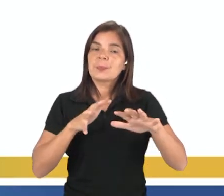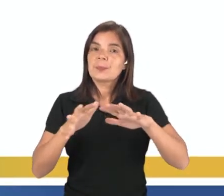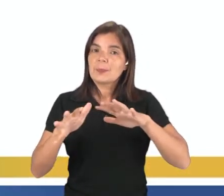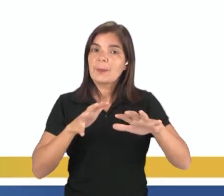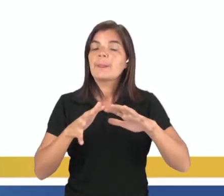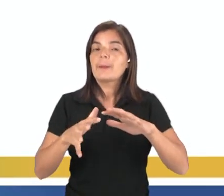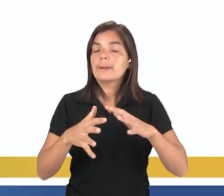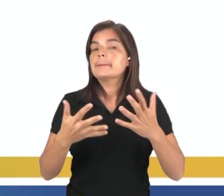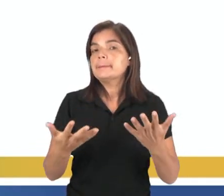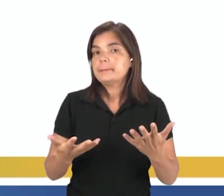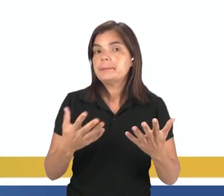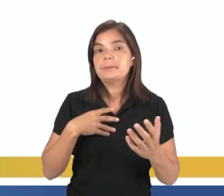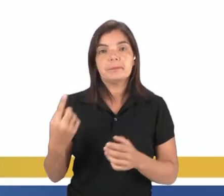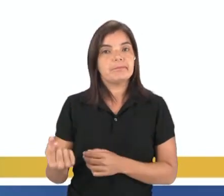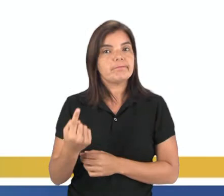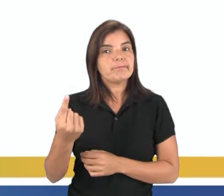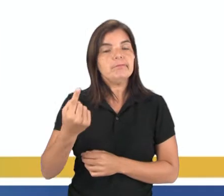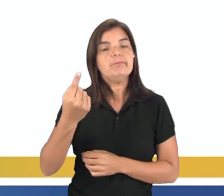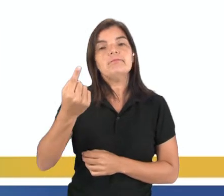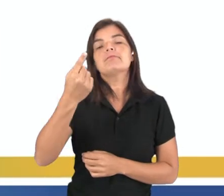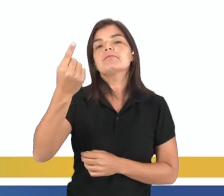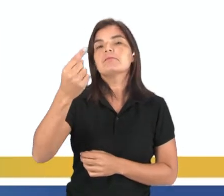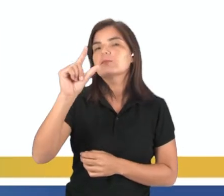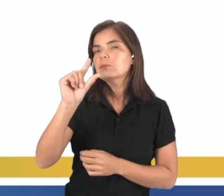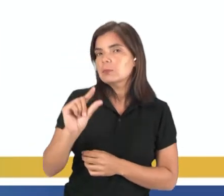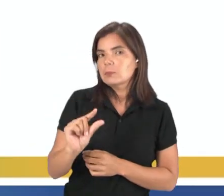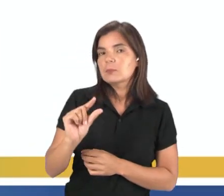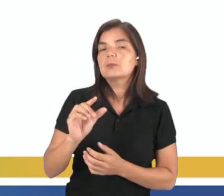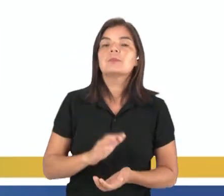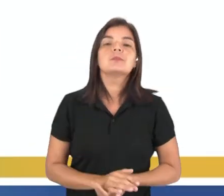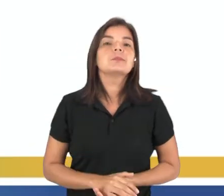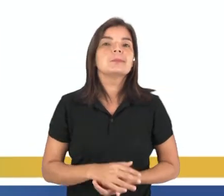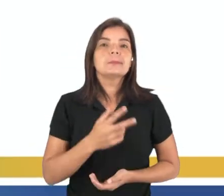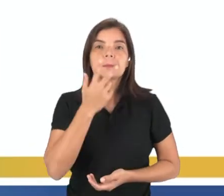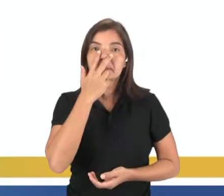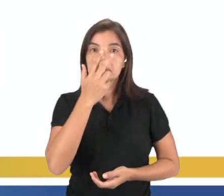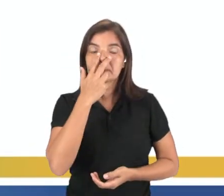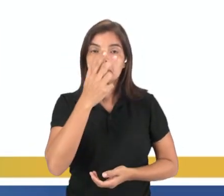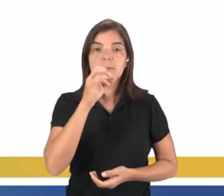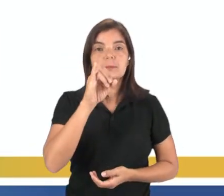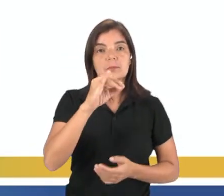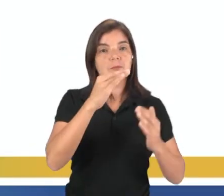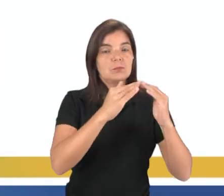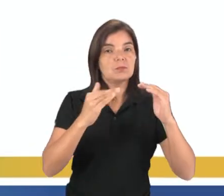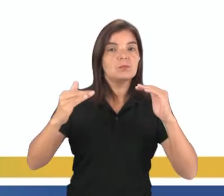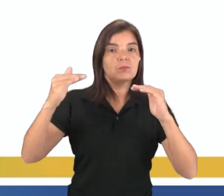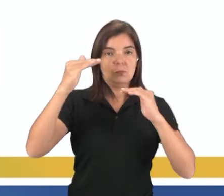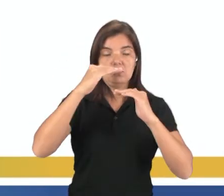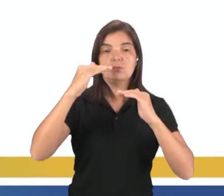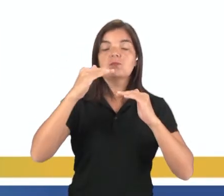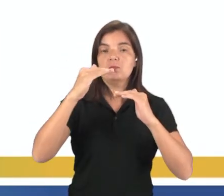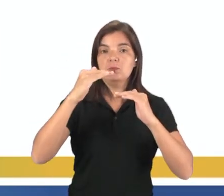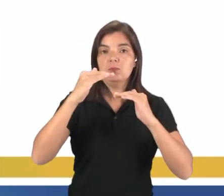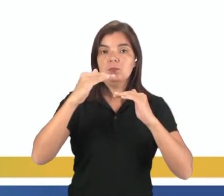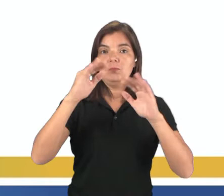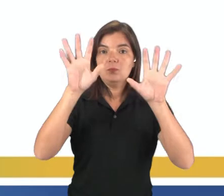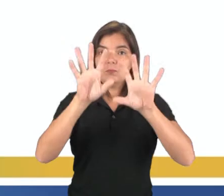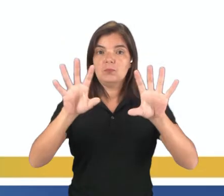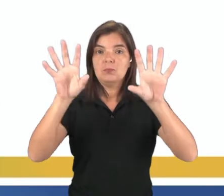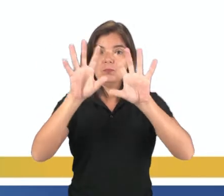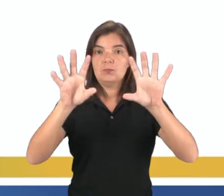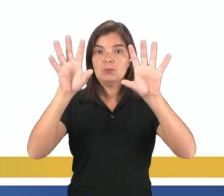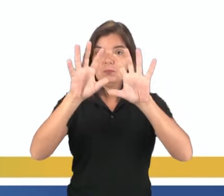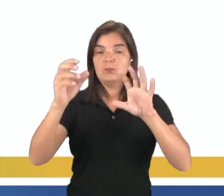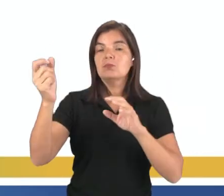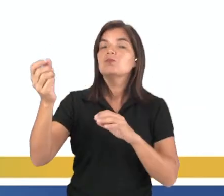aspas, em altitudes menores, tá? Então é como se por cima caminhasse a massa de ar quente